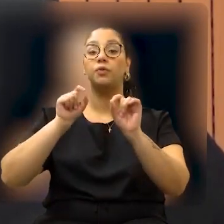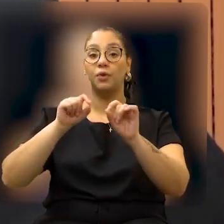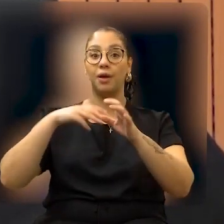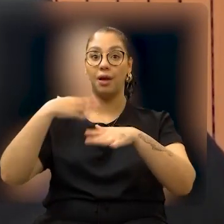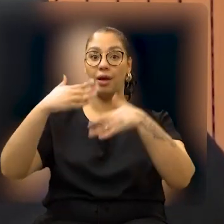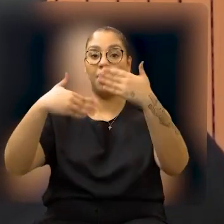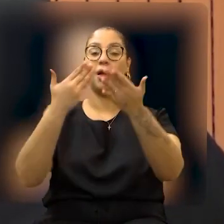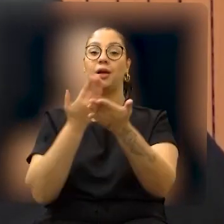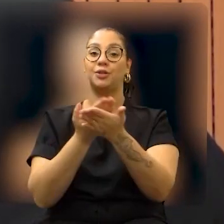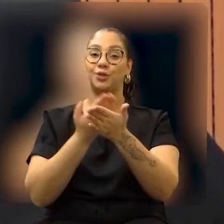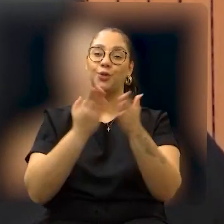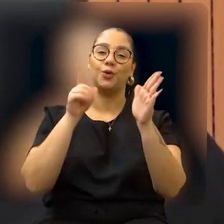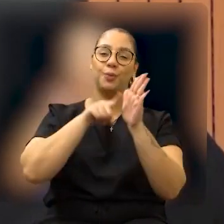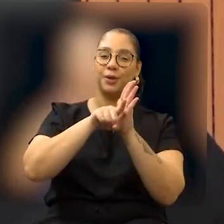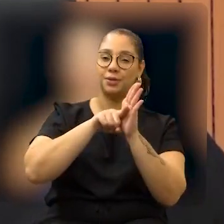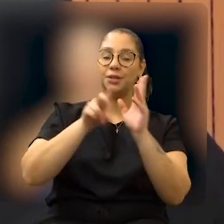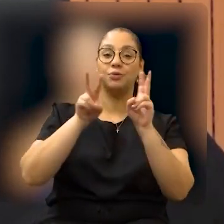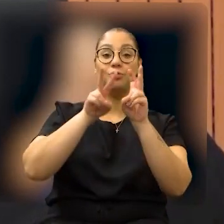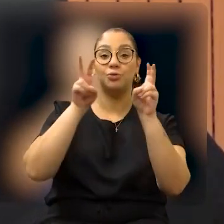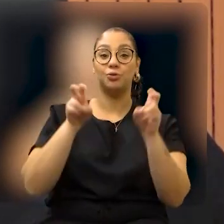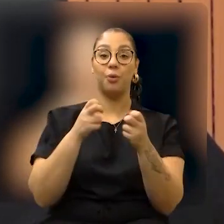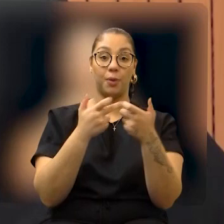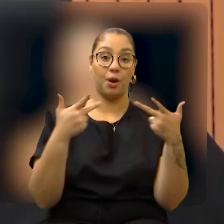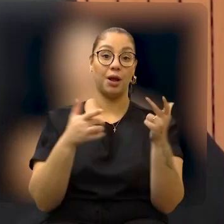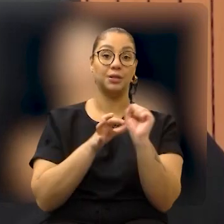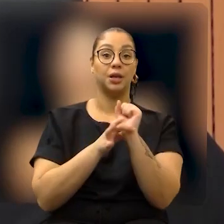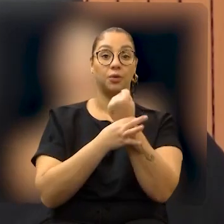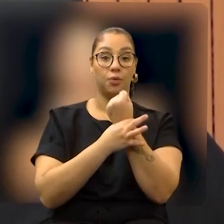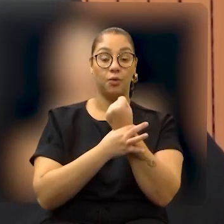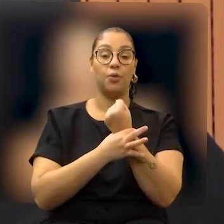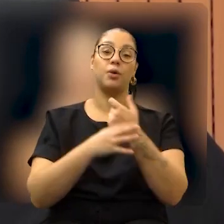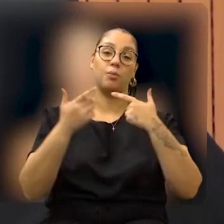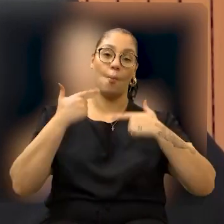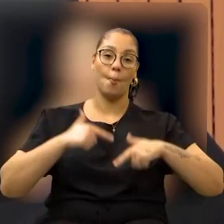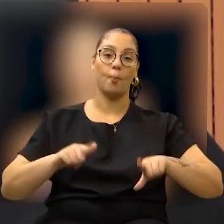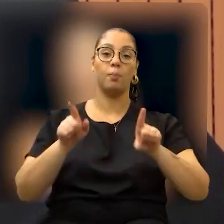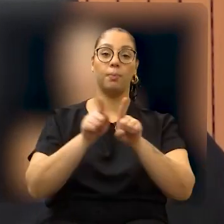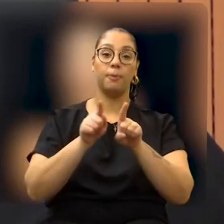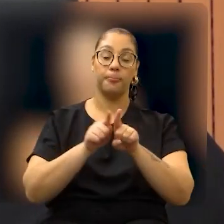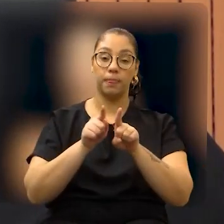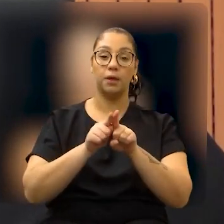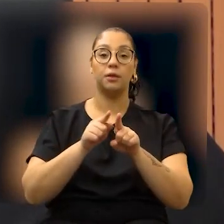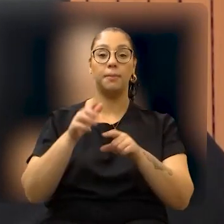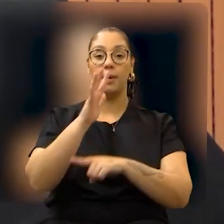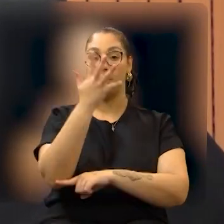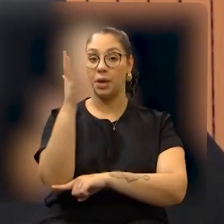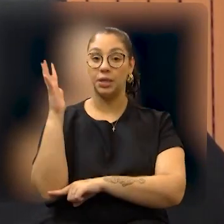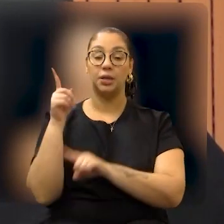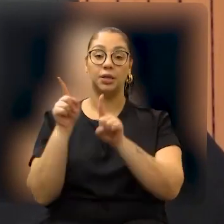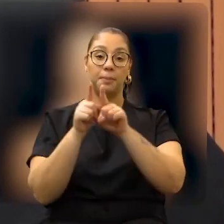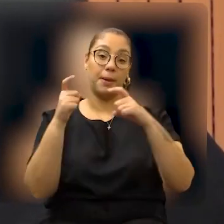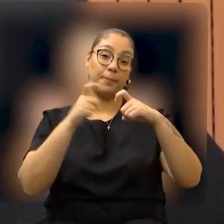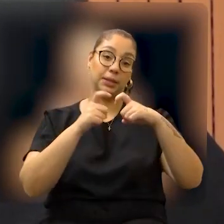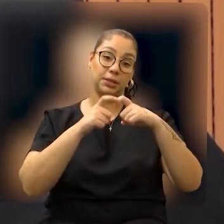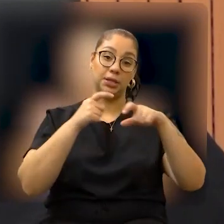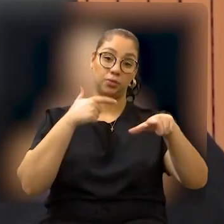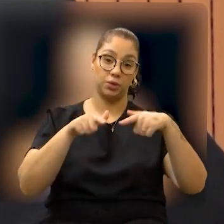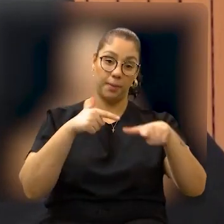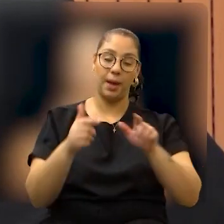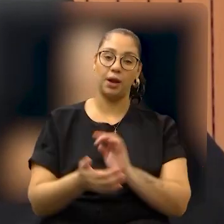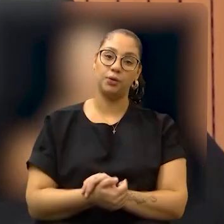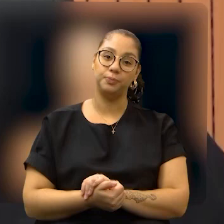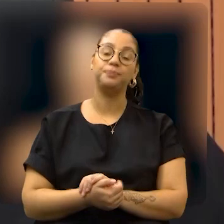objetivo elaborar estudos e pesquisas sobre as questões de segurança, higiene, meio ambiente e medicina do